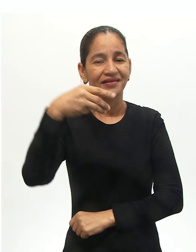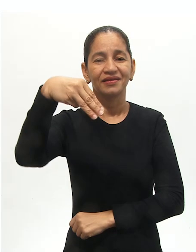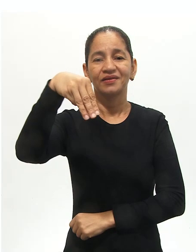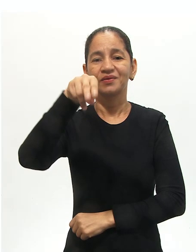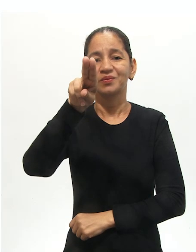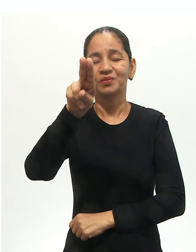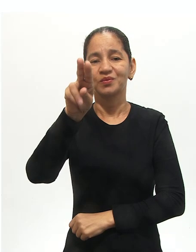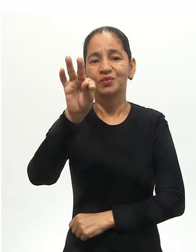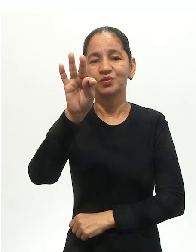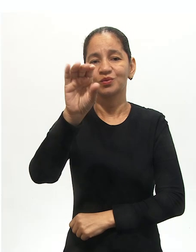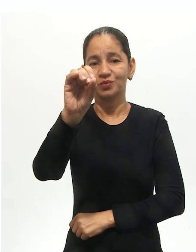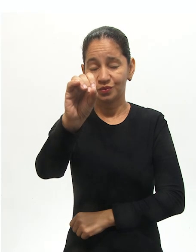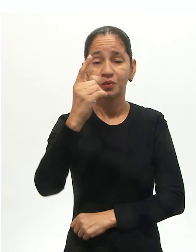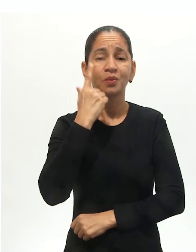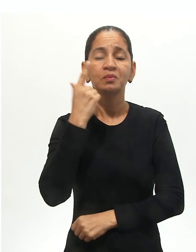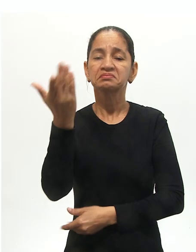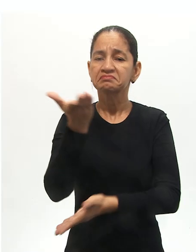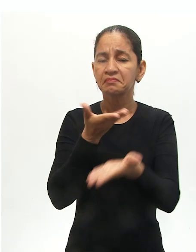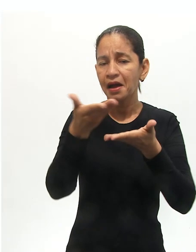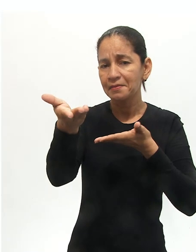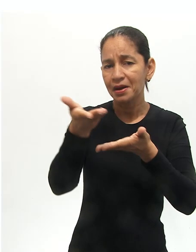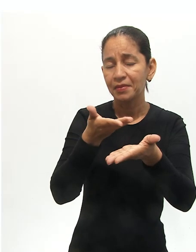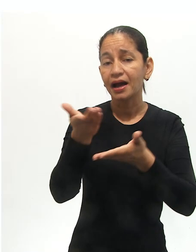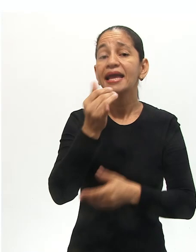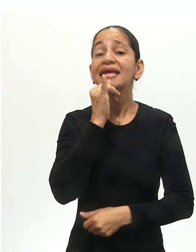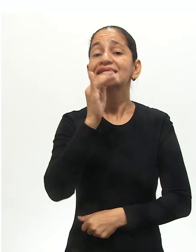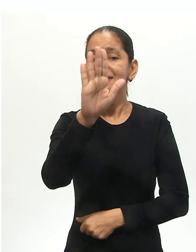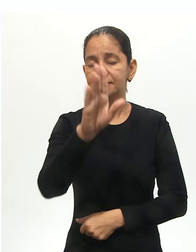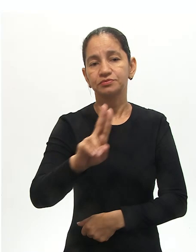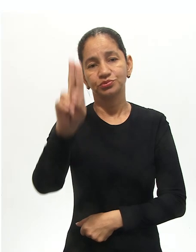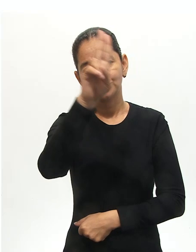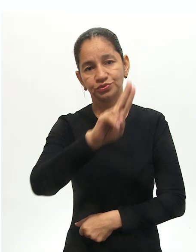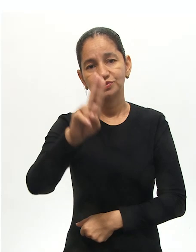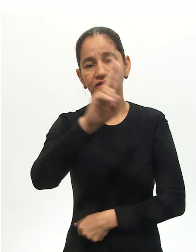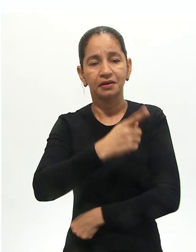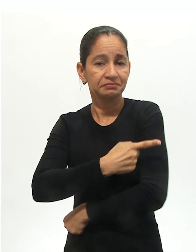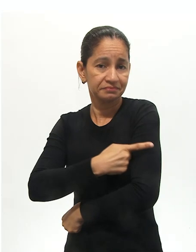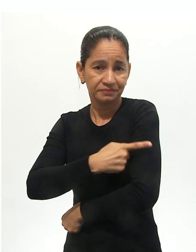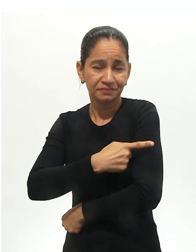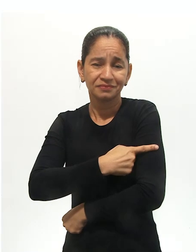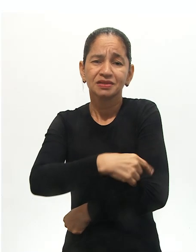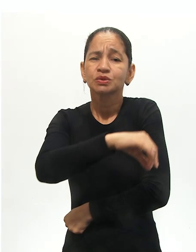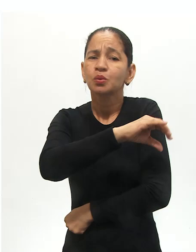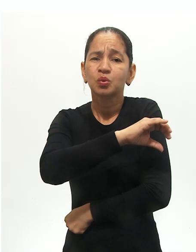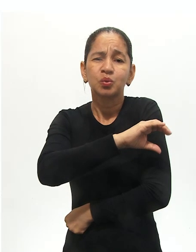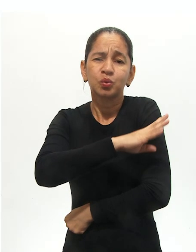instituídas as escolas das primeiras letras, as escolas primárias, em